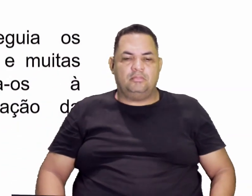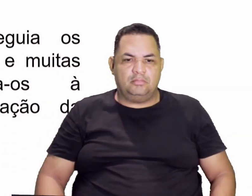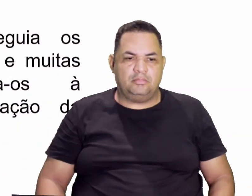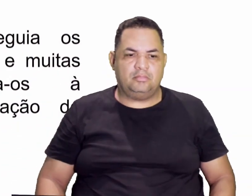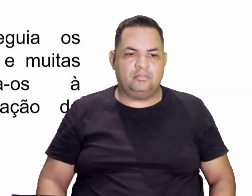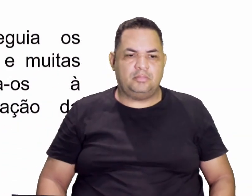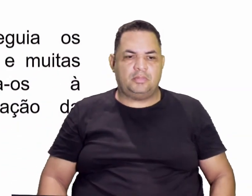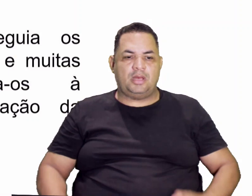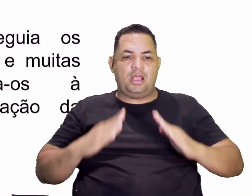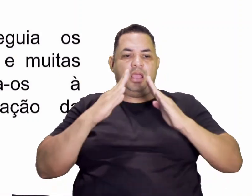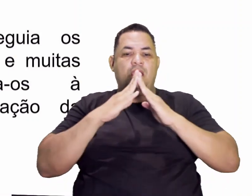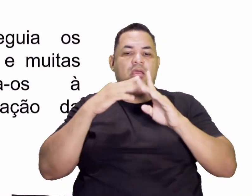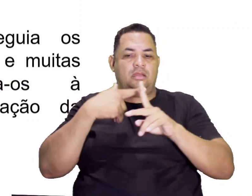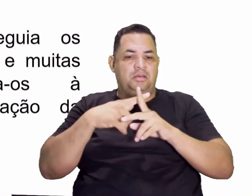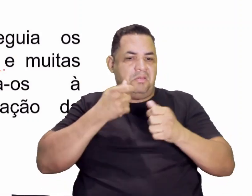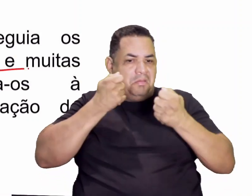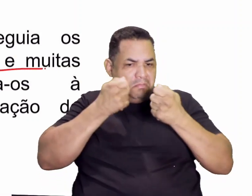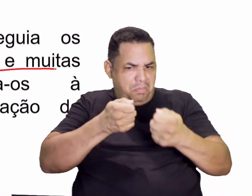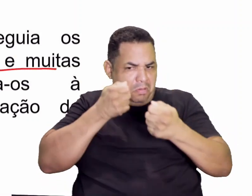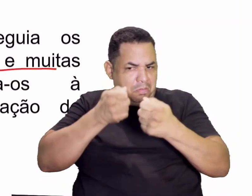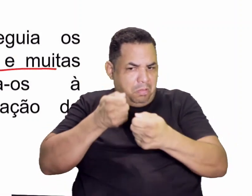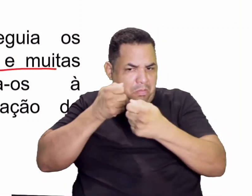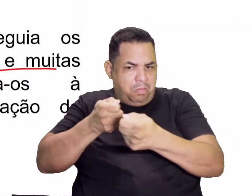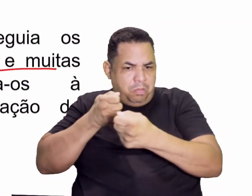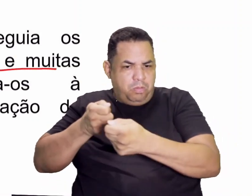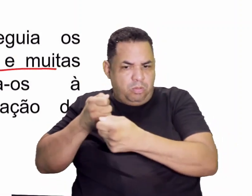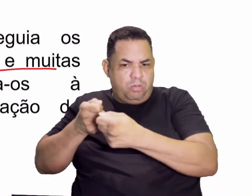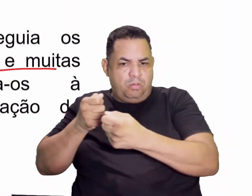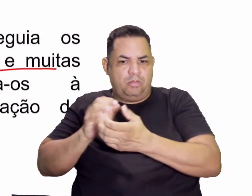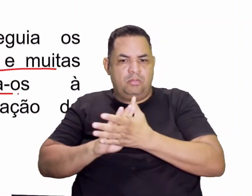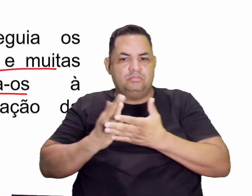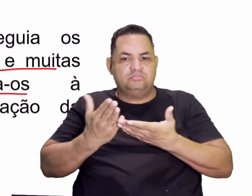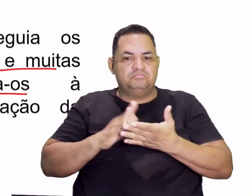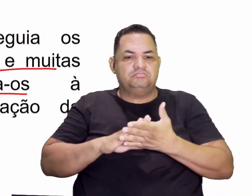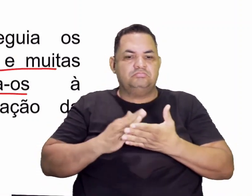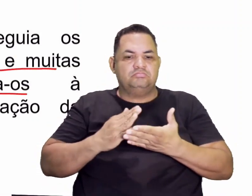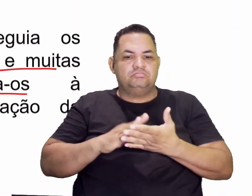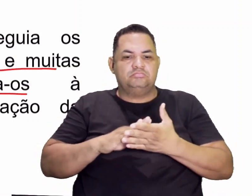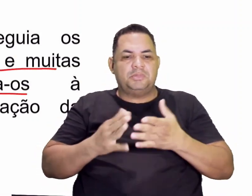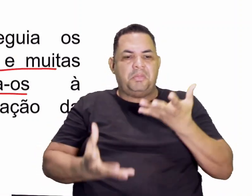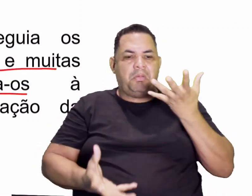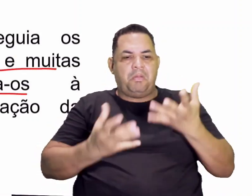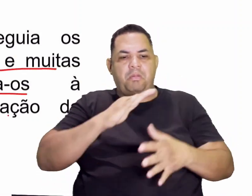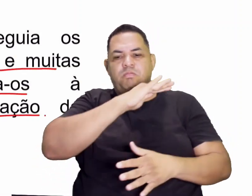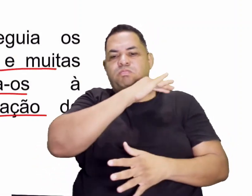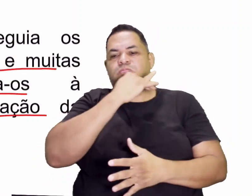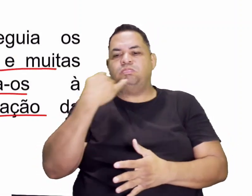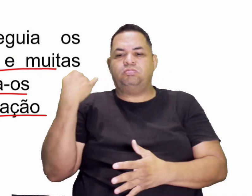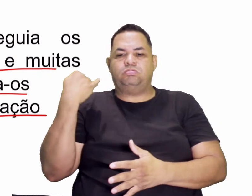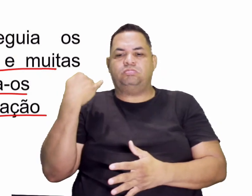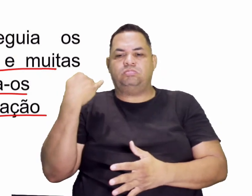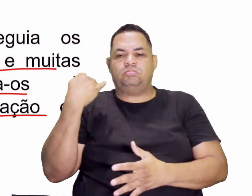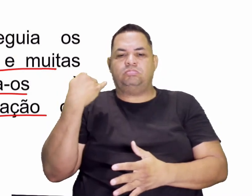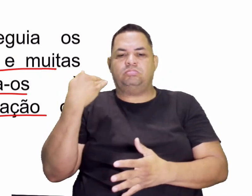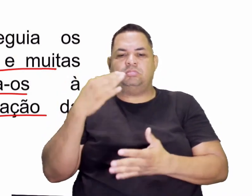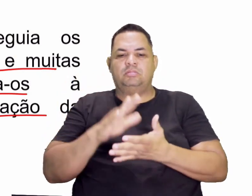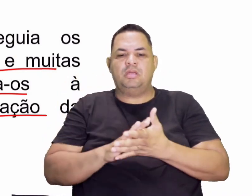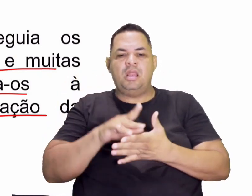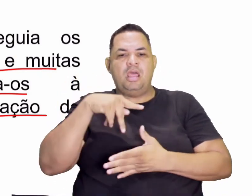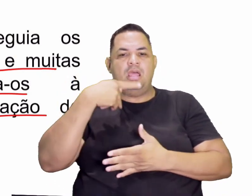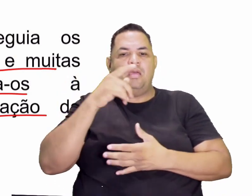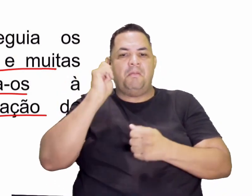A Inquisição perseguia os infratores com rigor e muitas vezes condenava-os à fogueira sob a acusação da